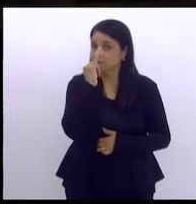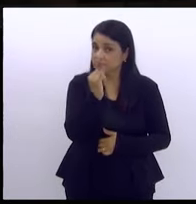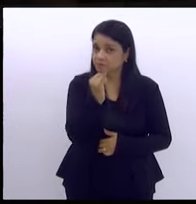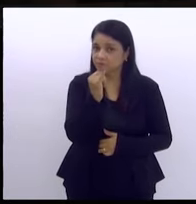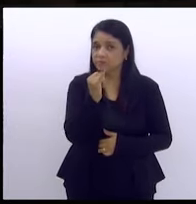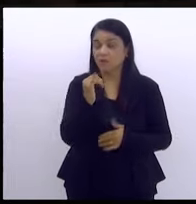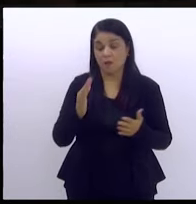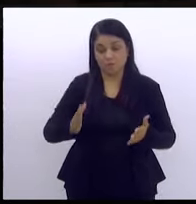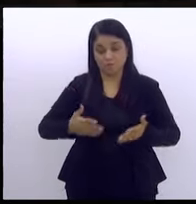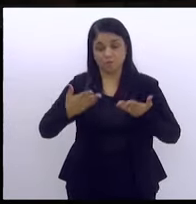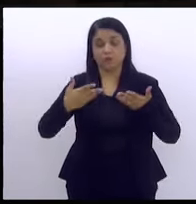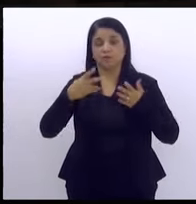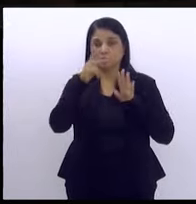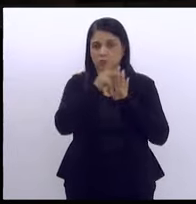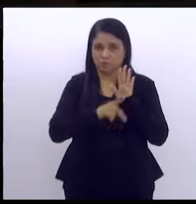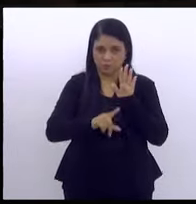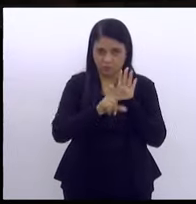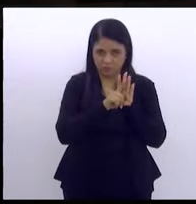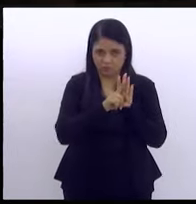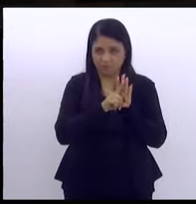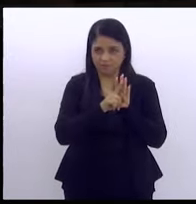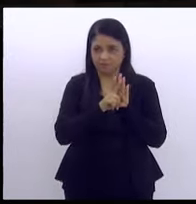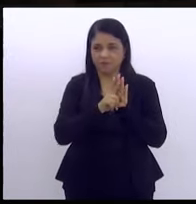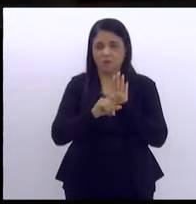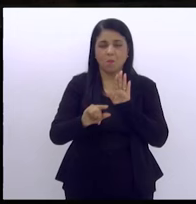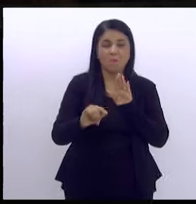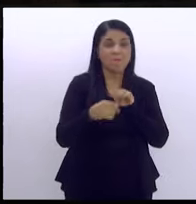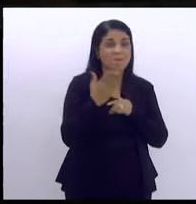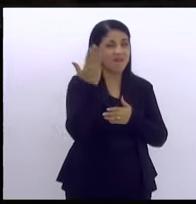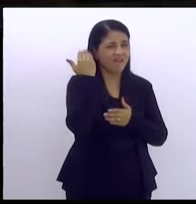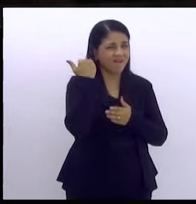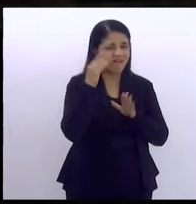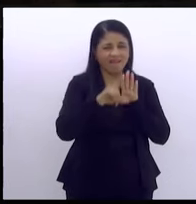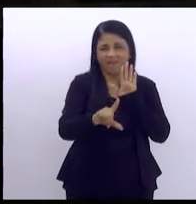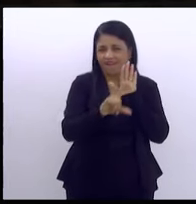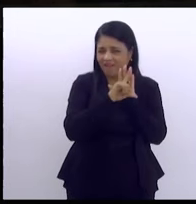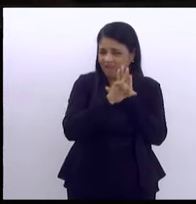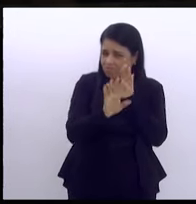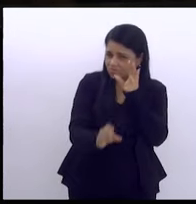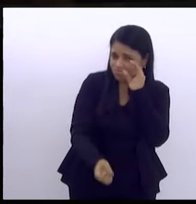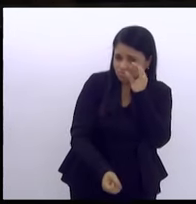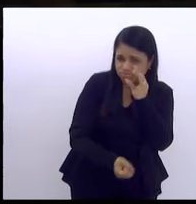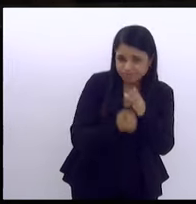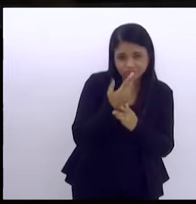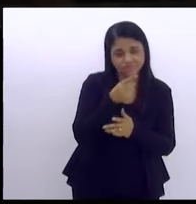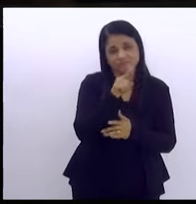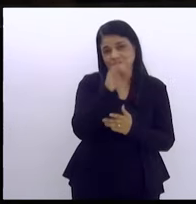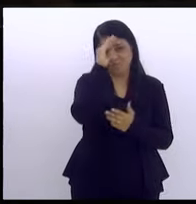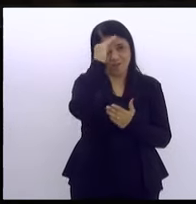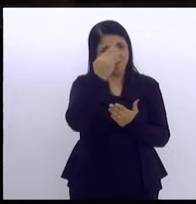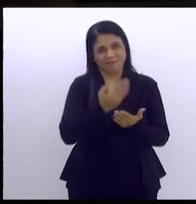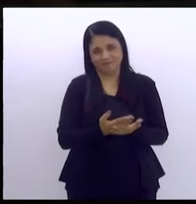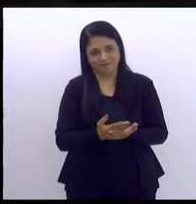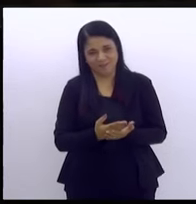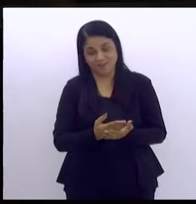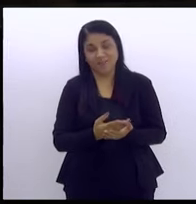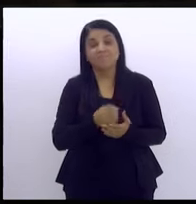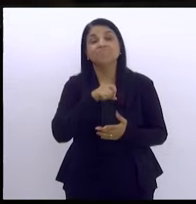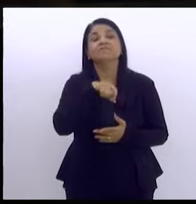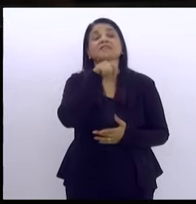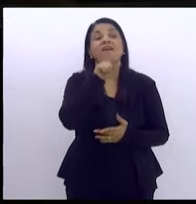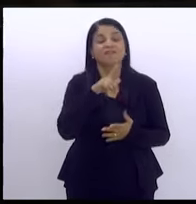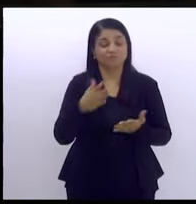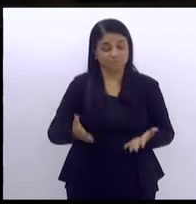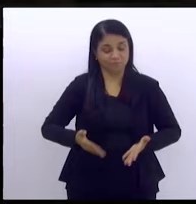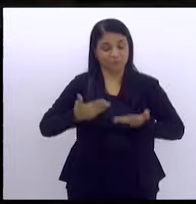a motivação desse projeto. Uma lei antiga, Vossa Excelência não vai acreditar aonde que foi a inspiração dessa